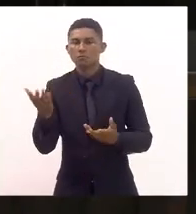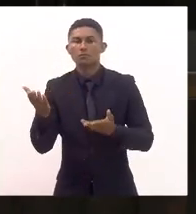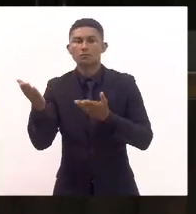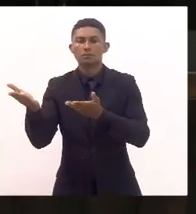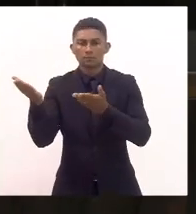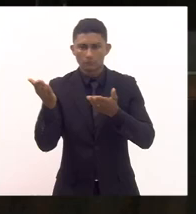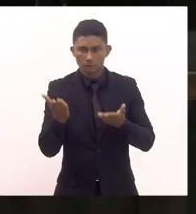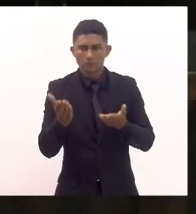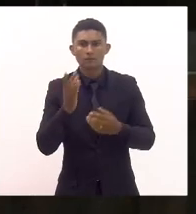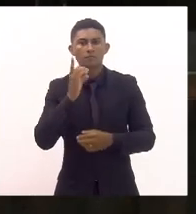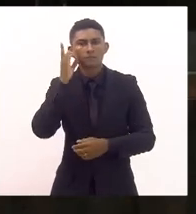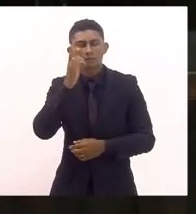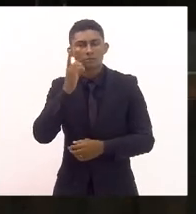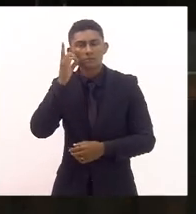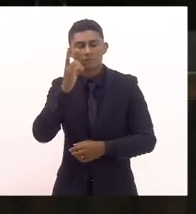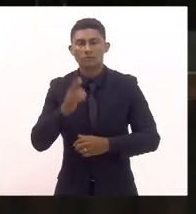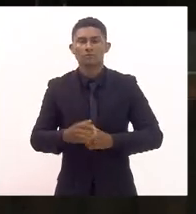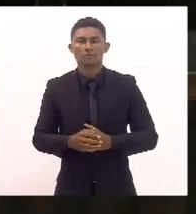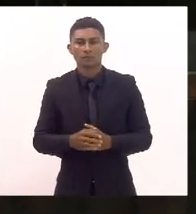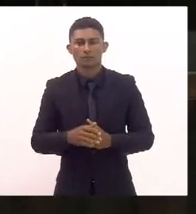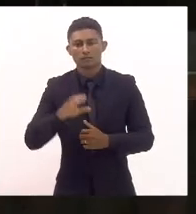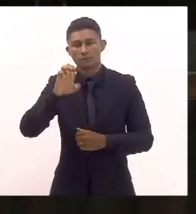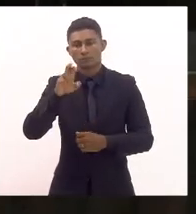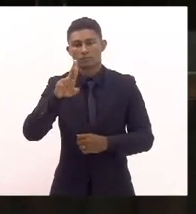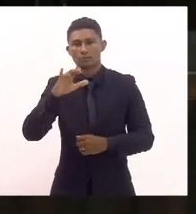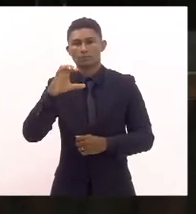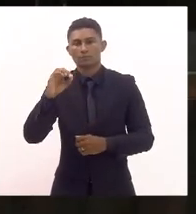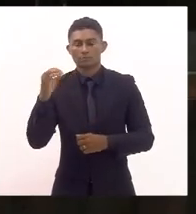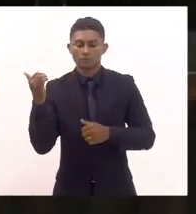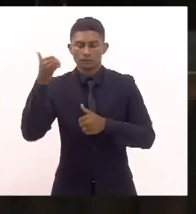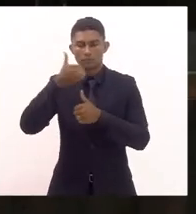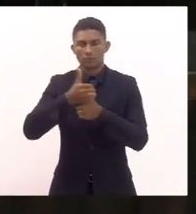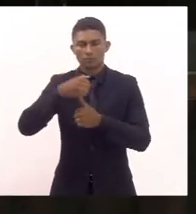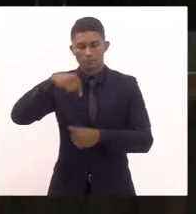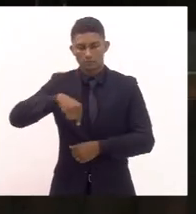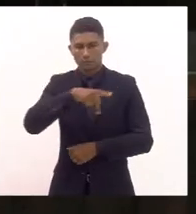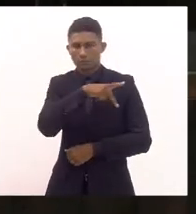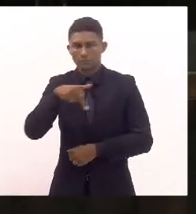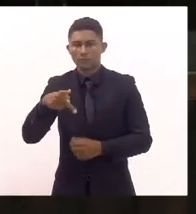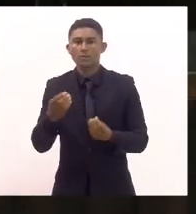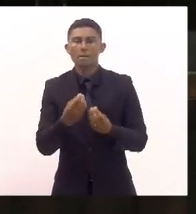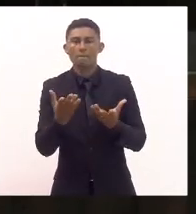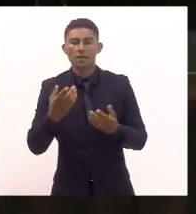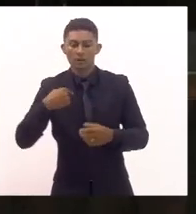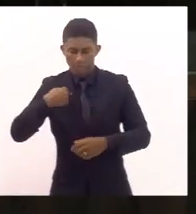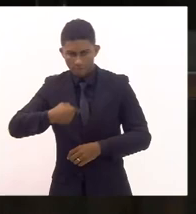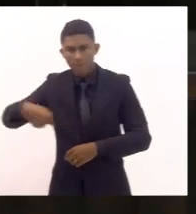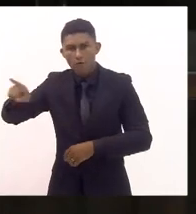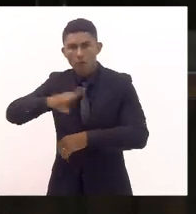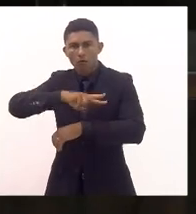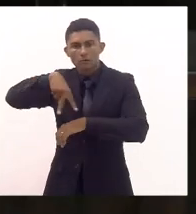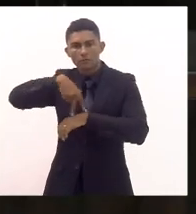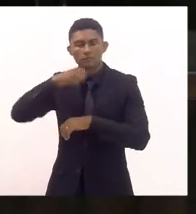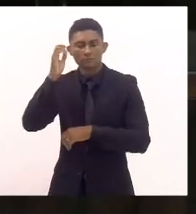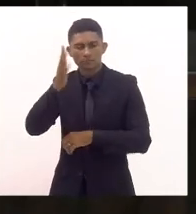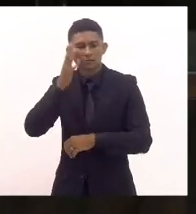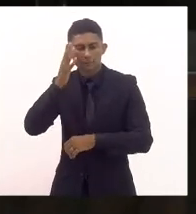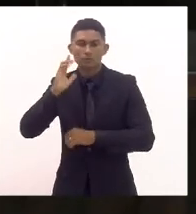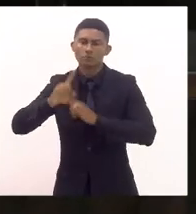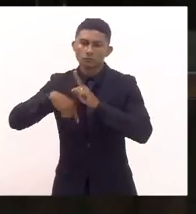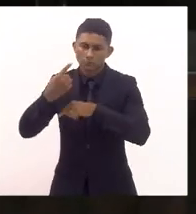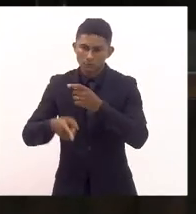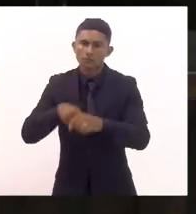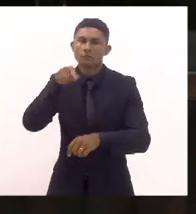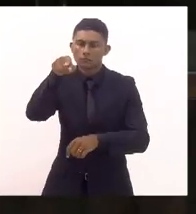convido o deputado Eurico Júnior que Assuma que é presidência para que eu possa fazer uso da palavra e